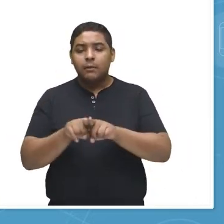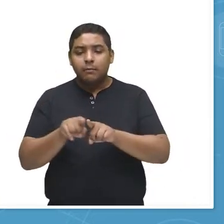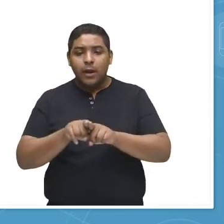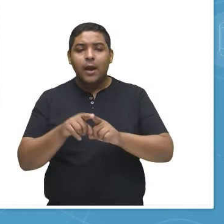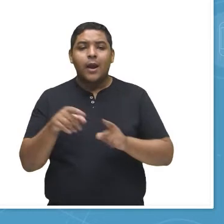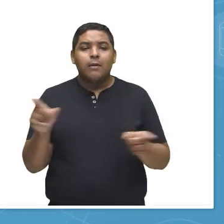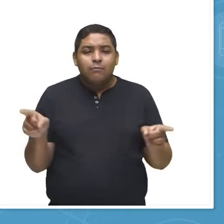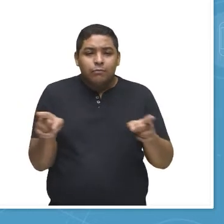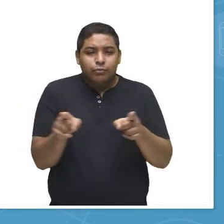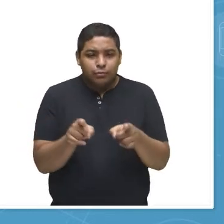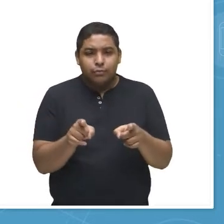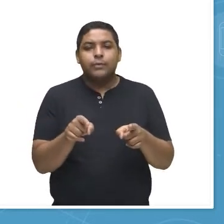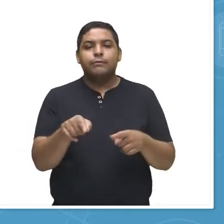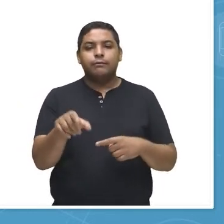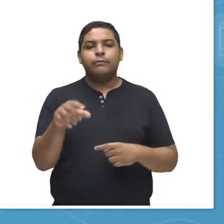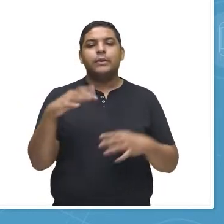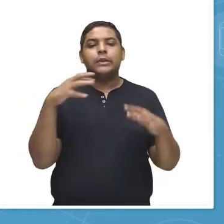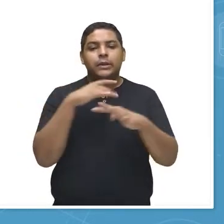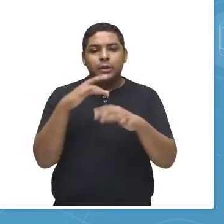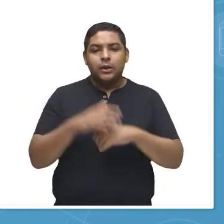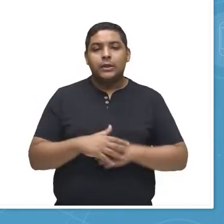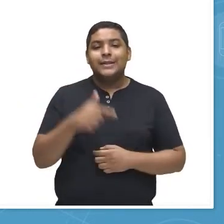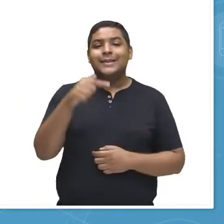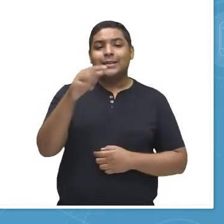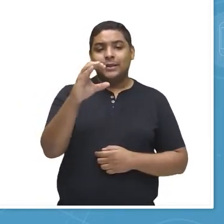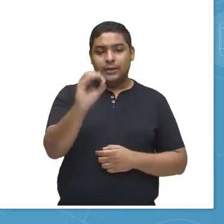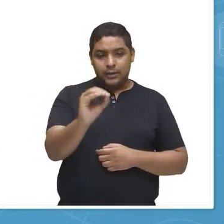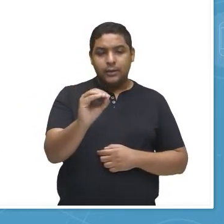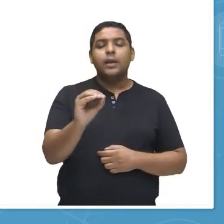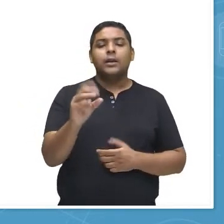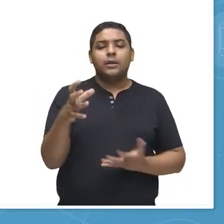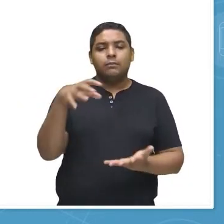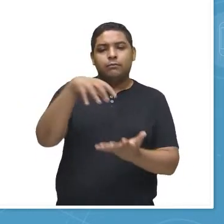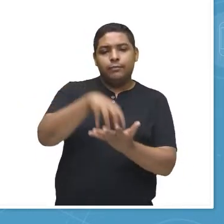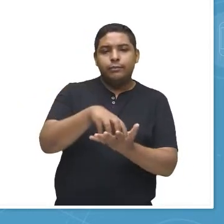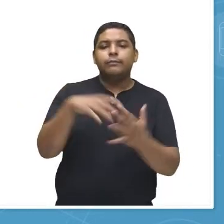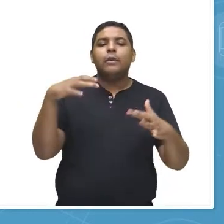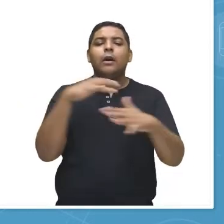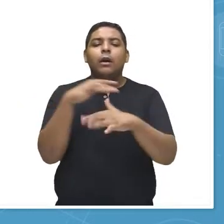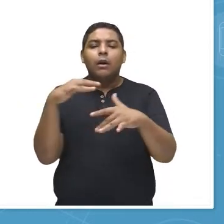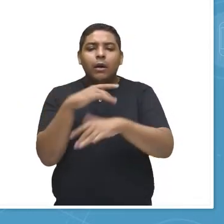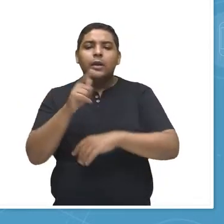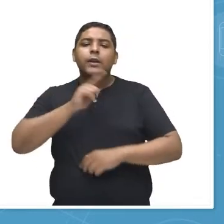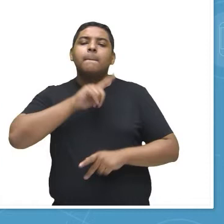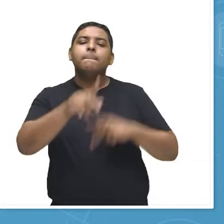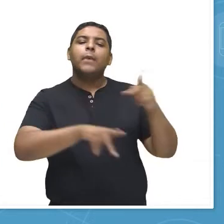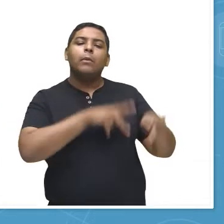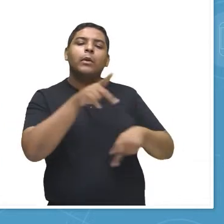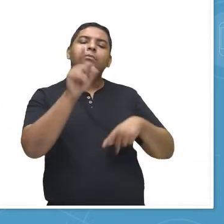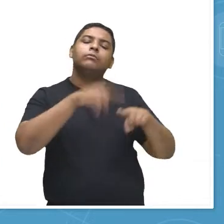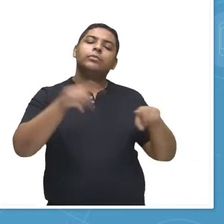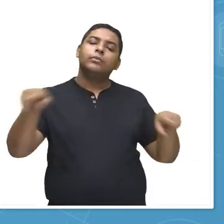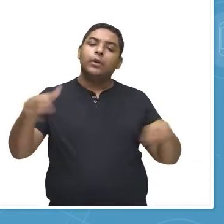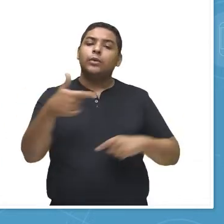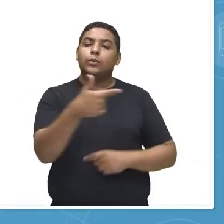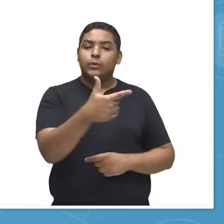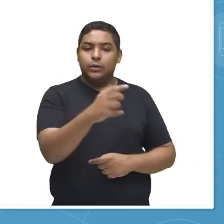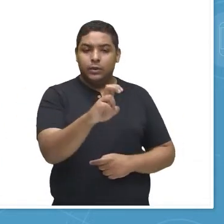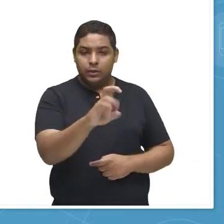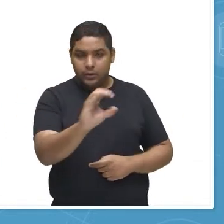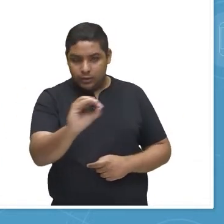Brasil, cerca de 70 centros urbanos fazem parte dessa categoria, com população que varia de 250